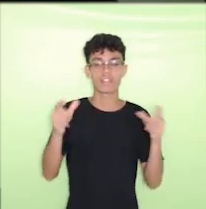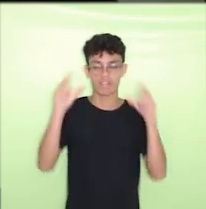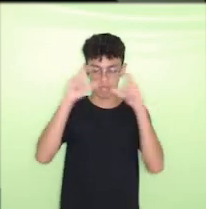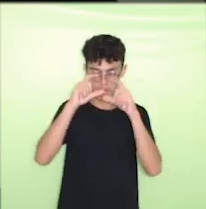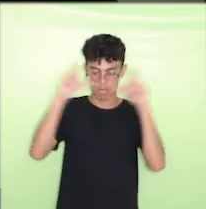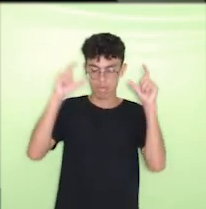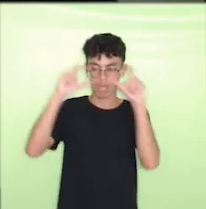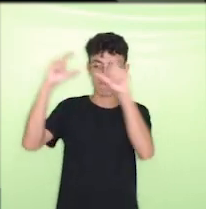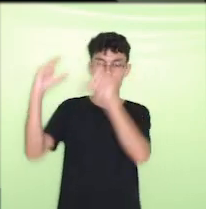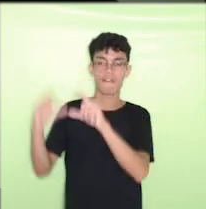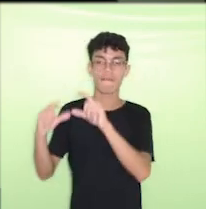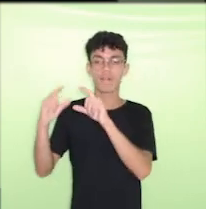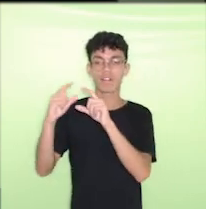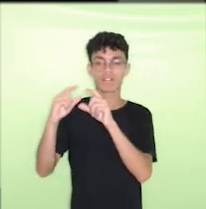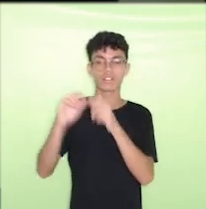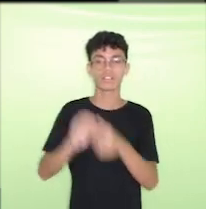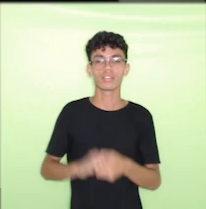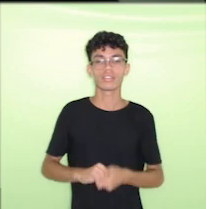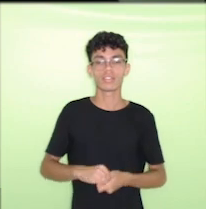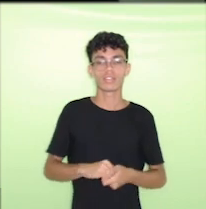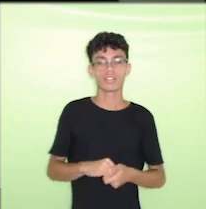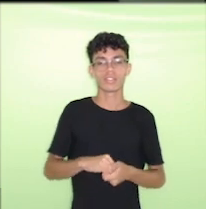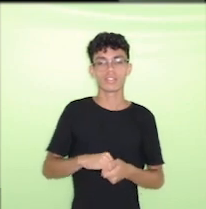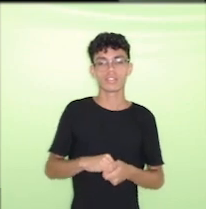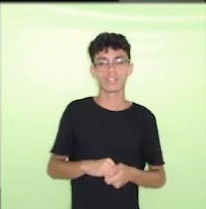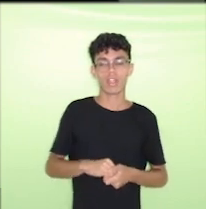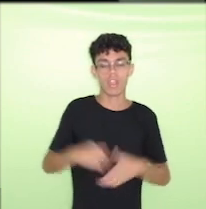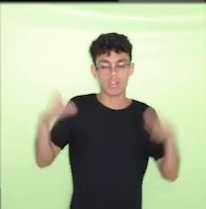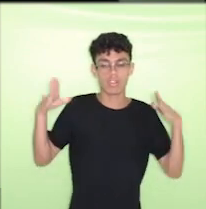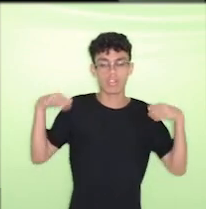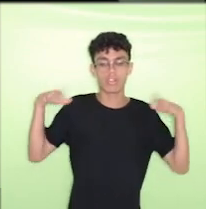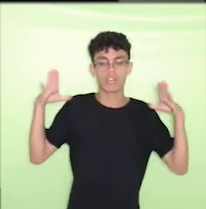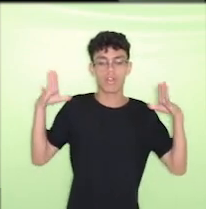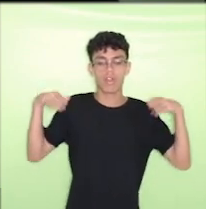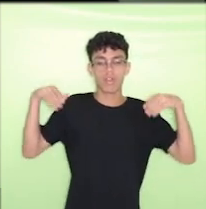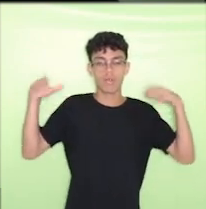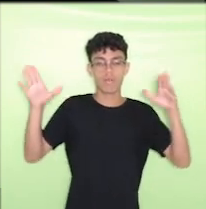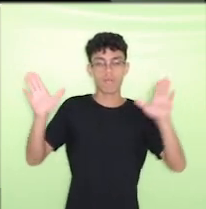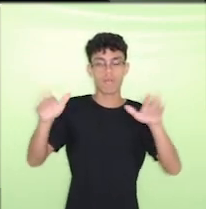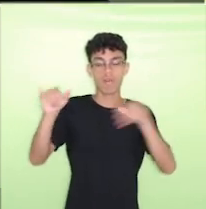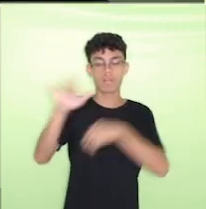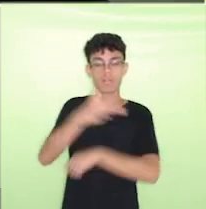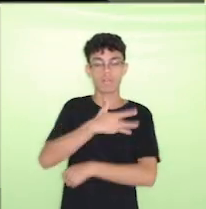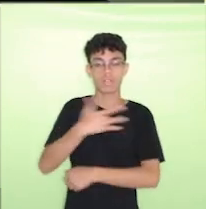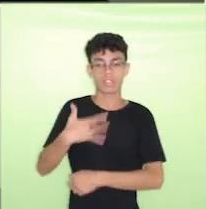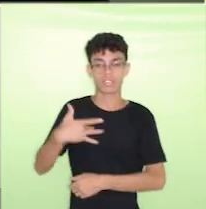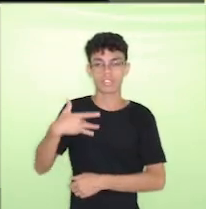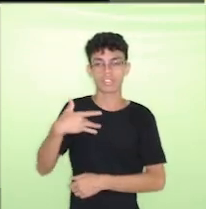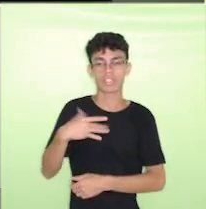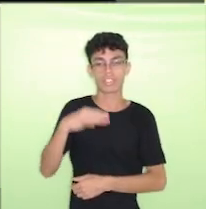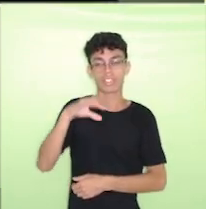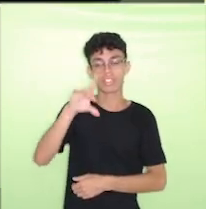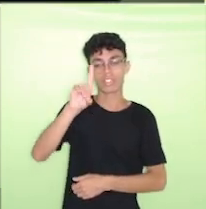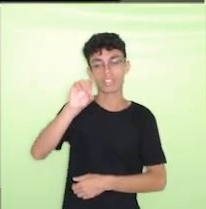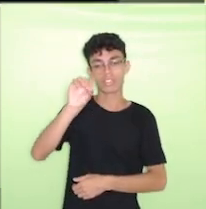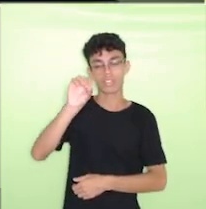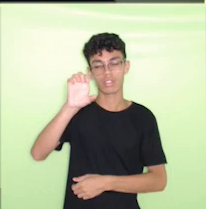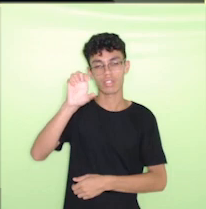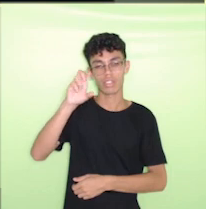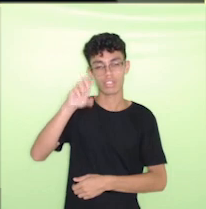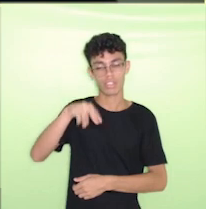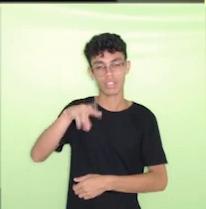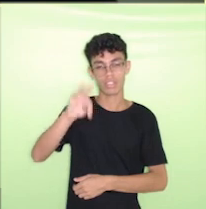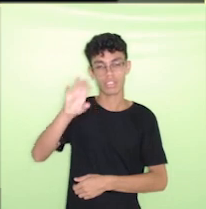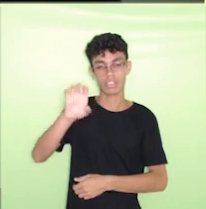mais, visíveis, úmidos, ser um pouco de anjo e duende? Anjo e duende?